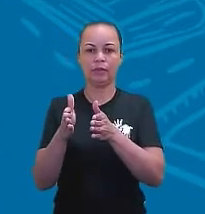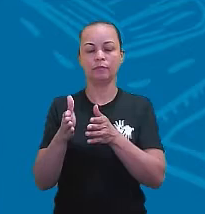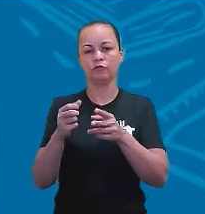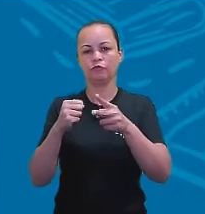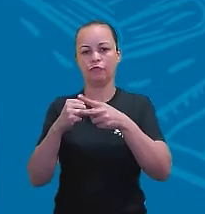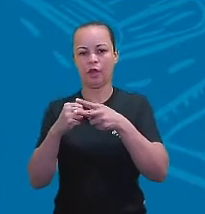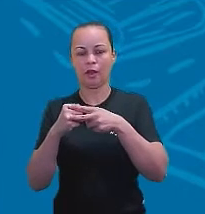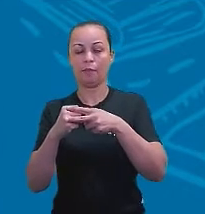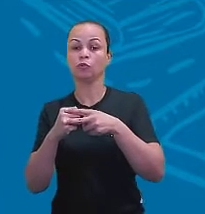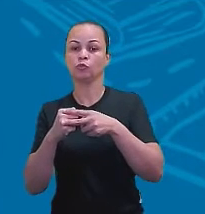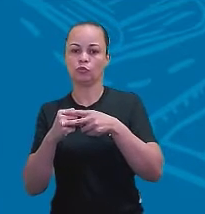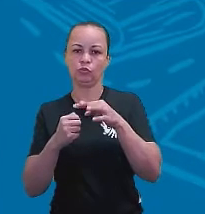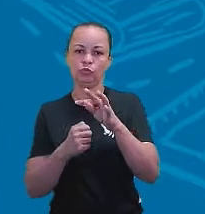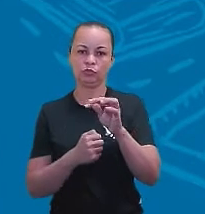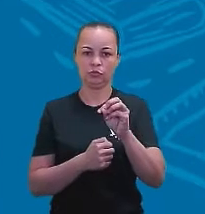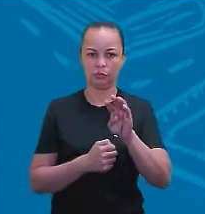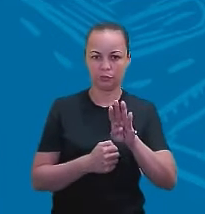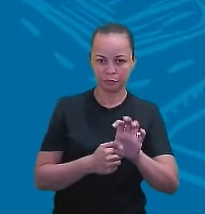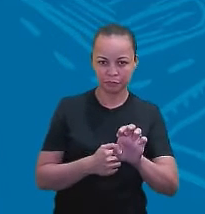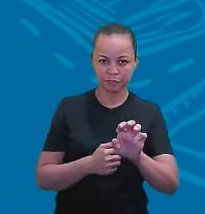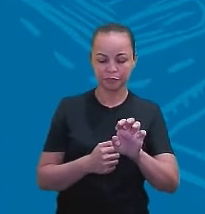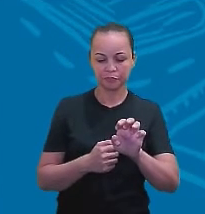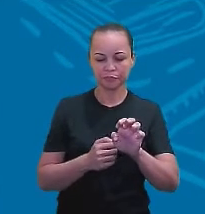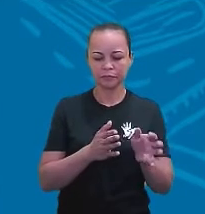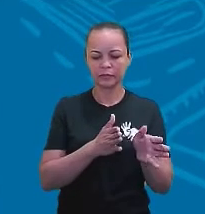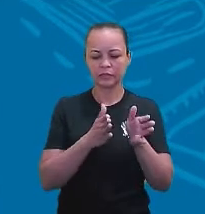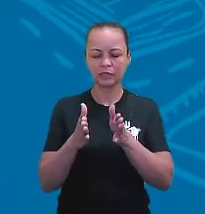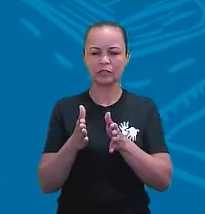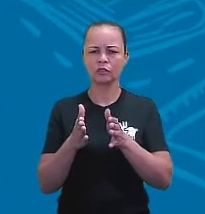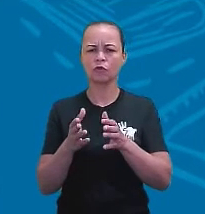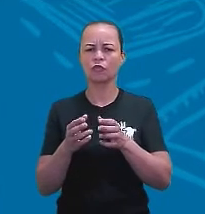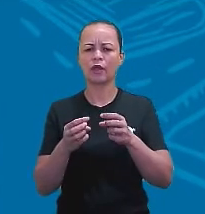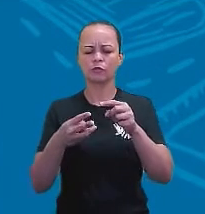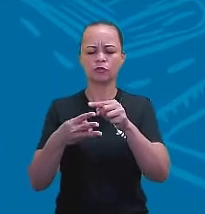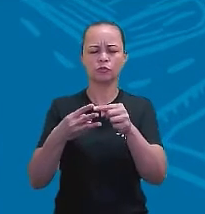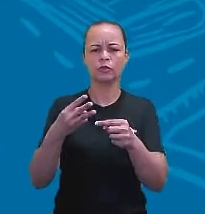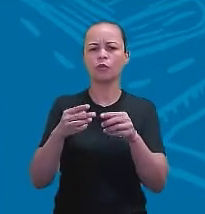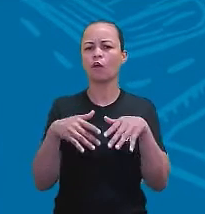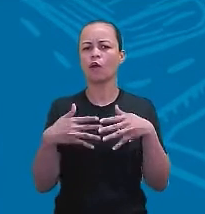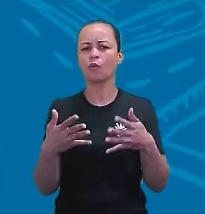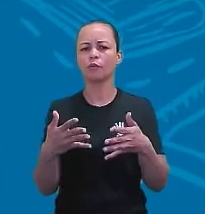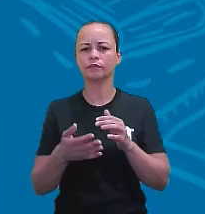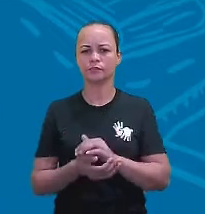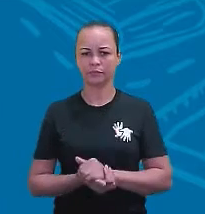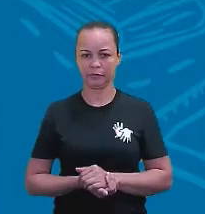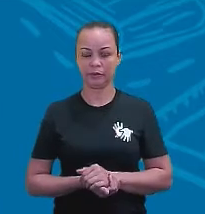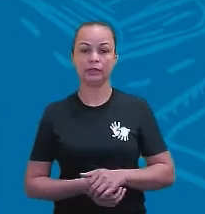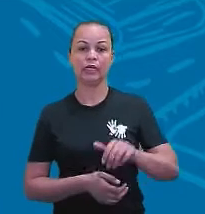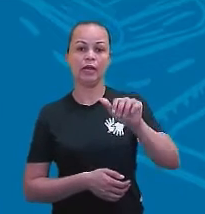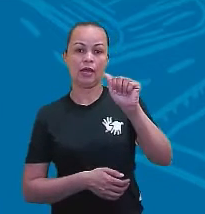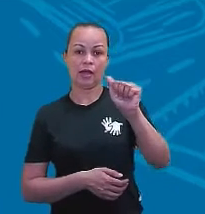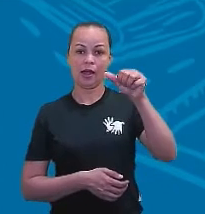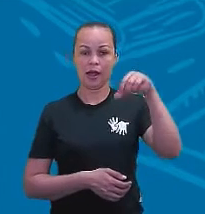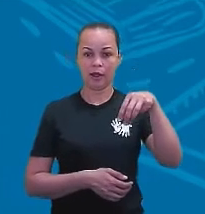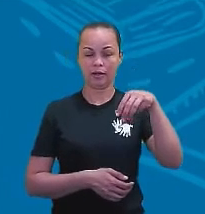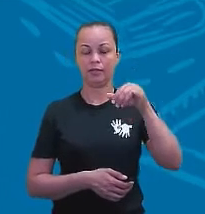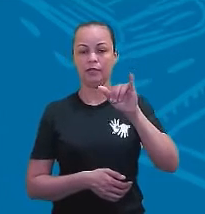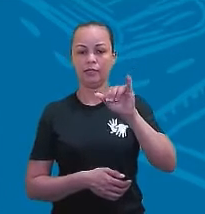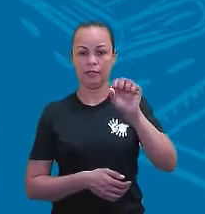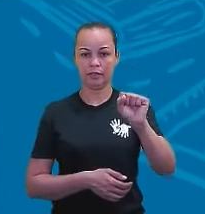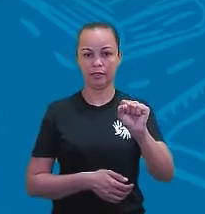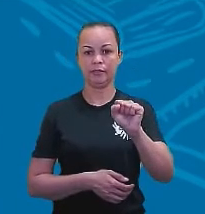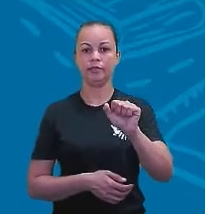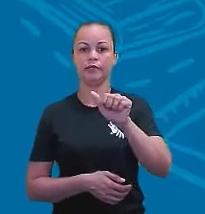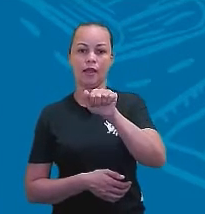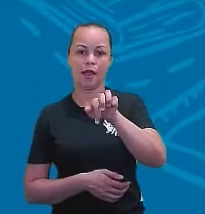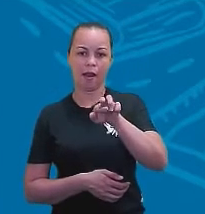to be. Então, se você lembra, quais são as três formas do verbo to be? Am, is, are. Então, o not, ele vai